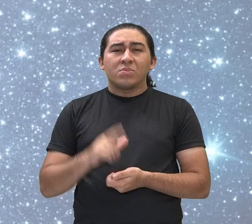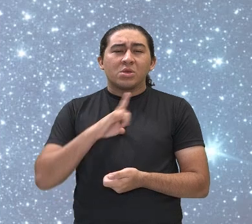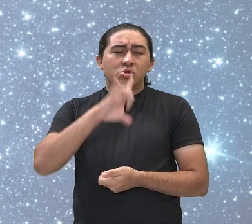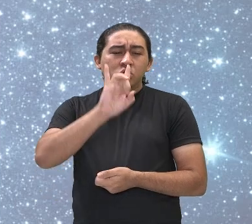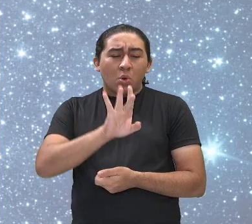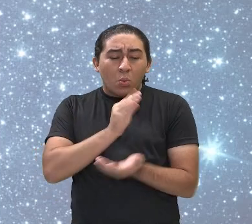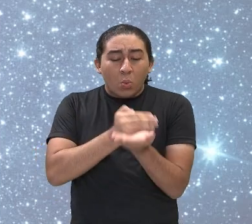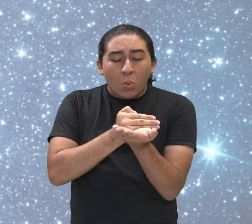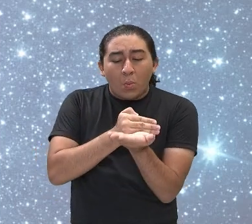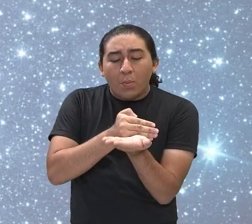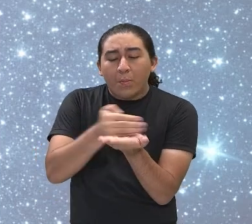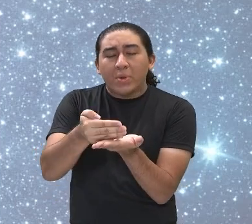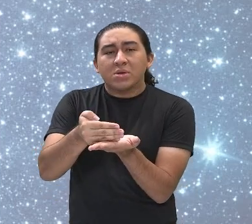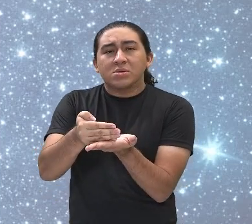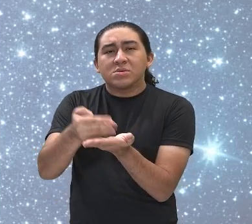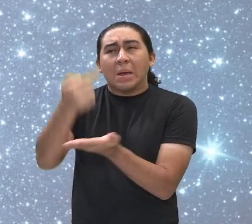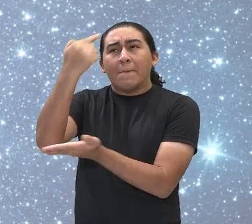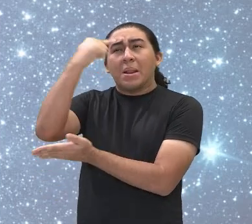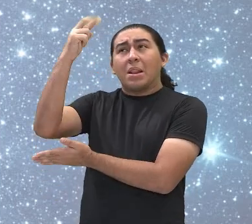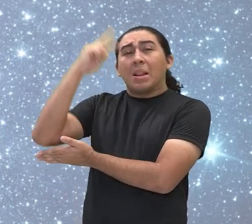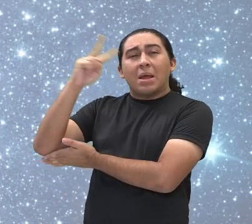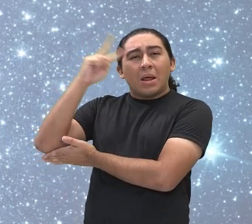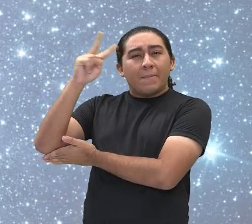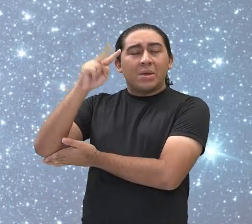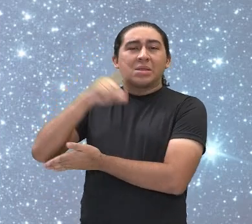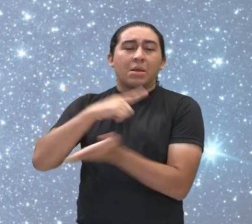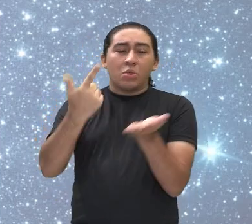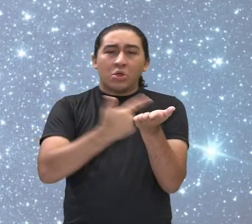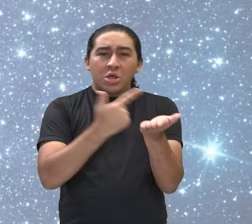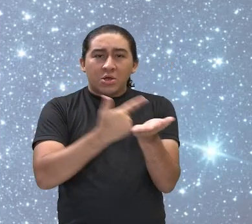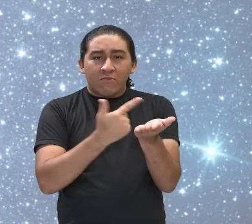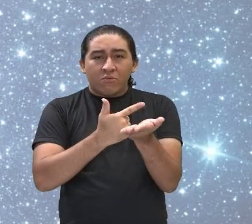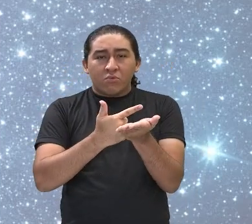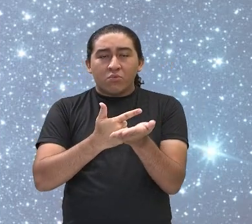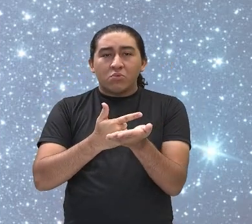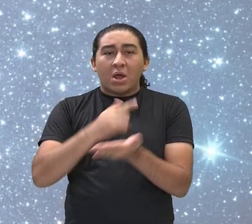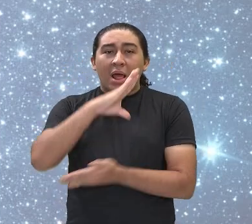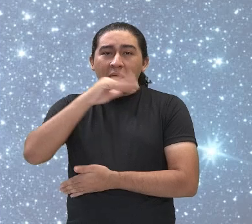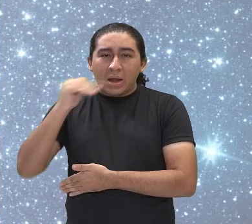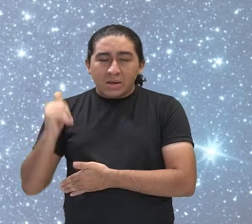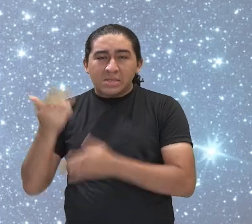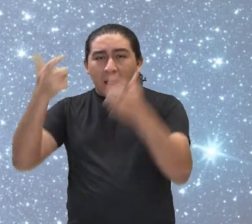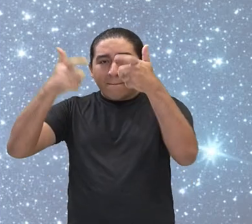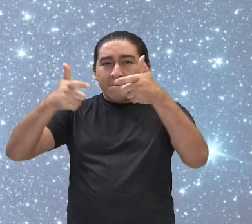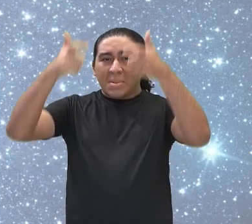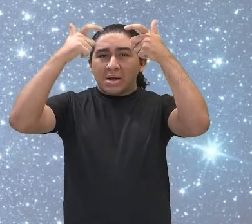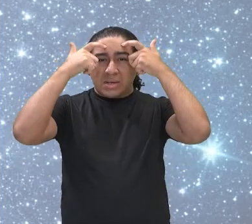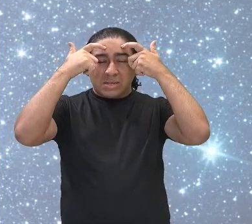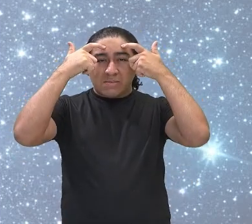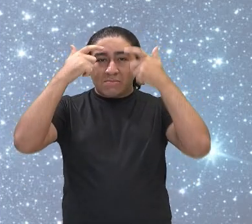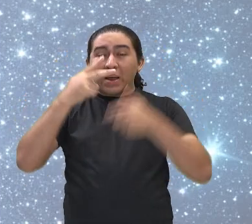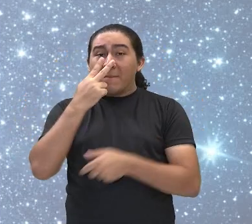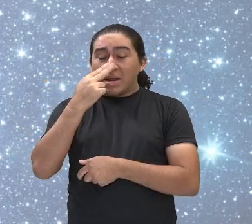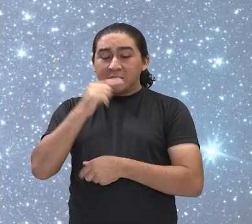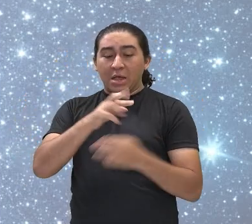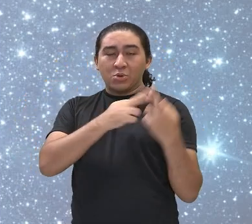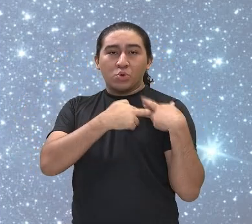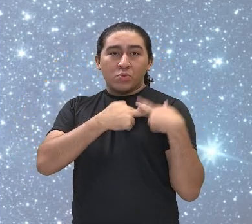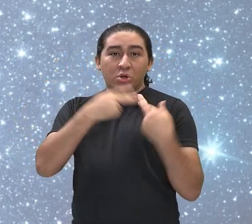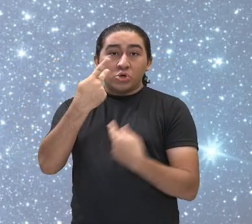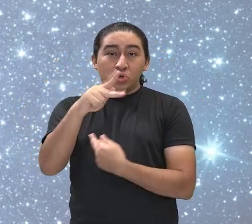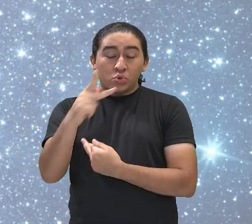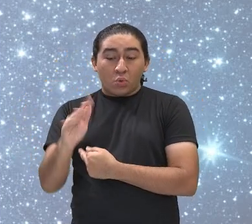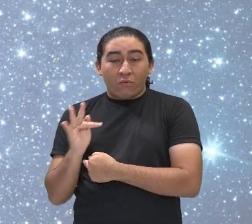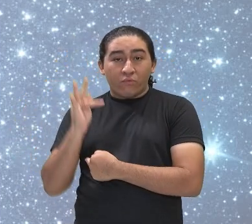sementinha. Lembra da história do Pequeno Príncipe? Tu és responsável por aquilo que cativas.